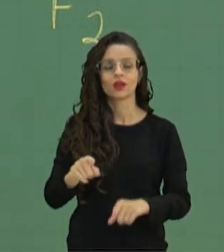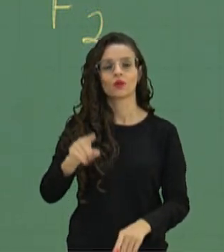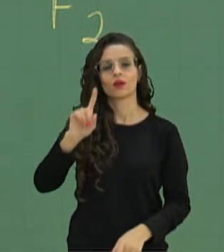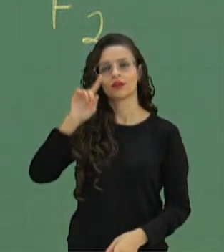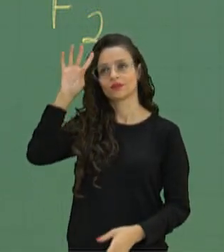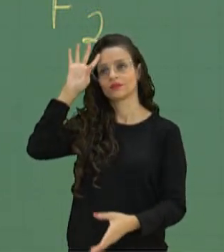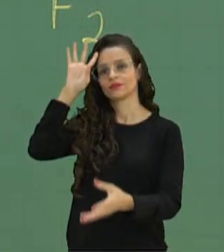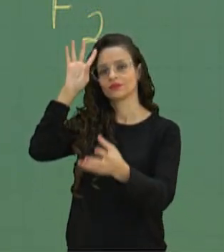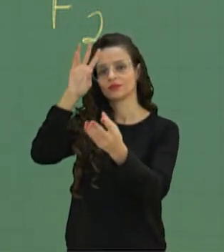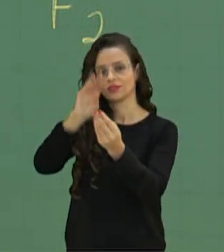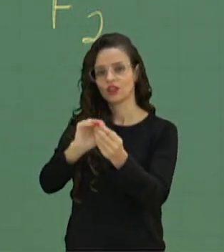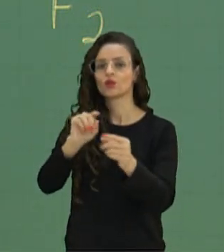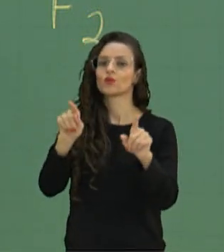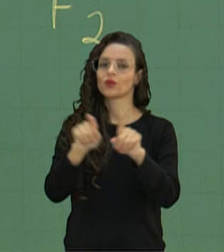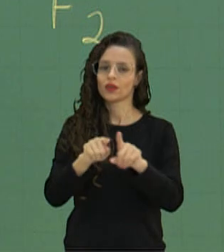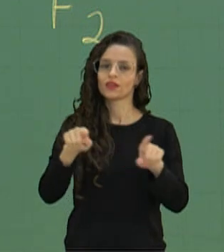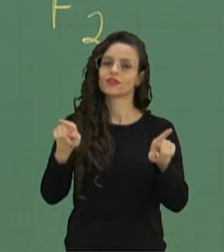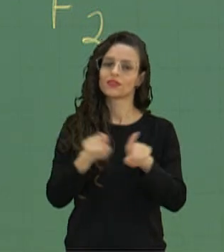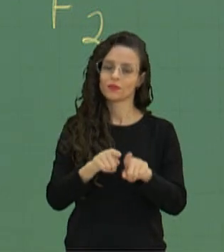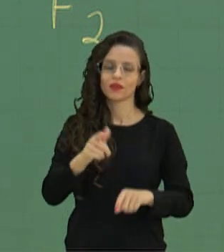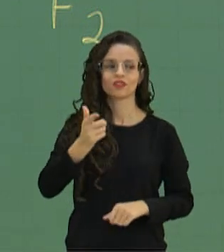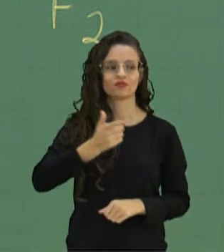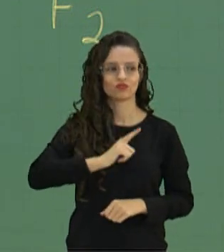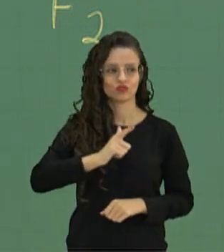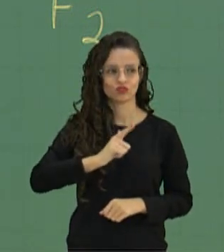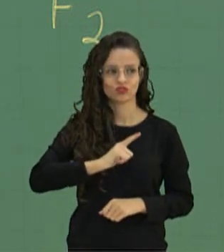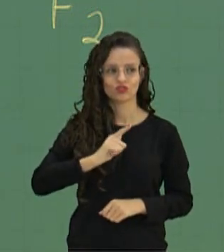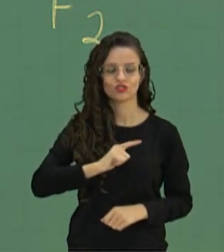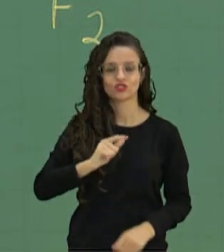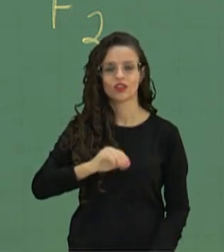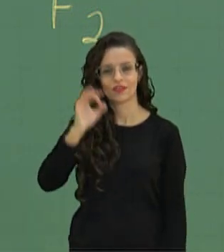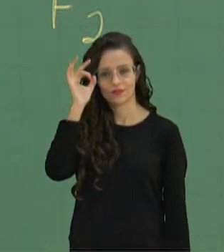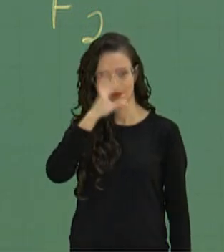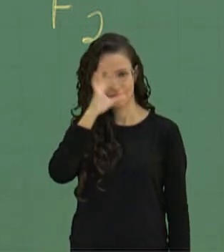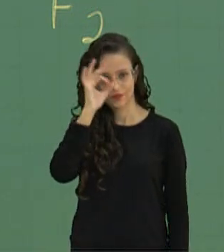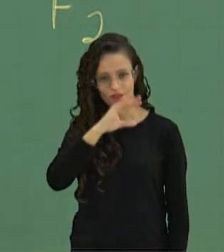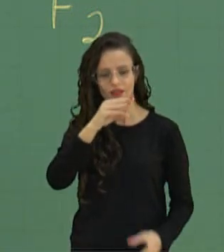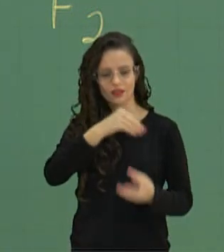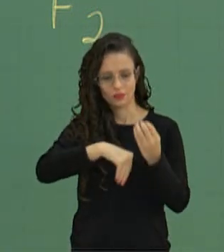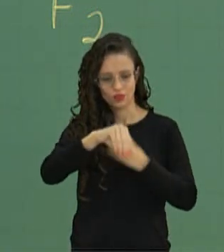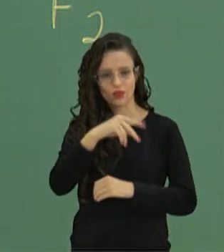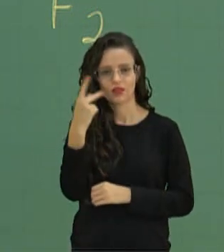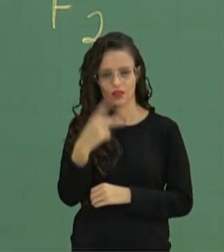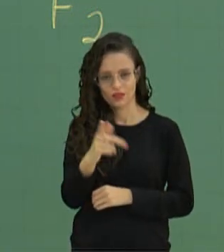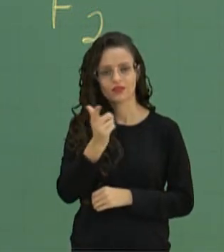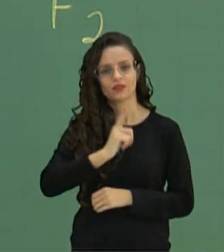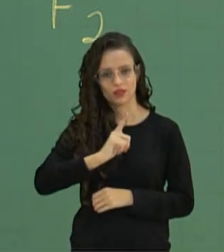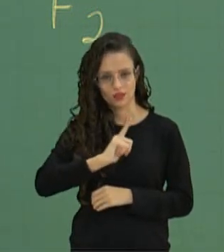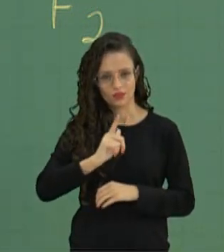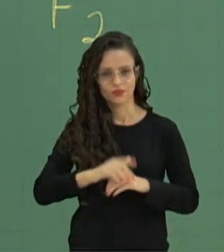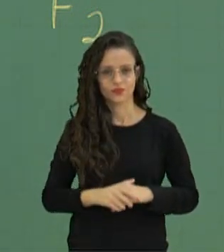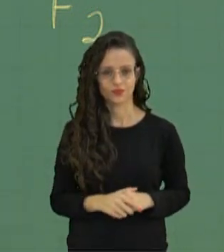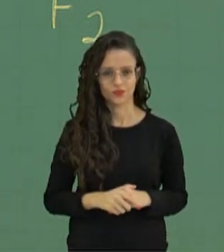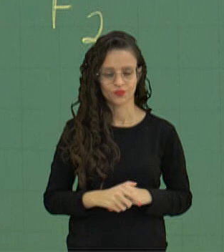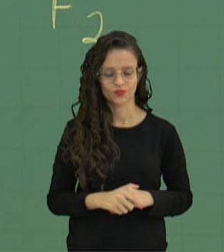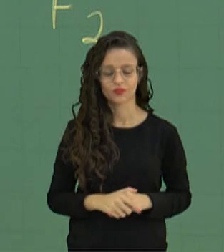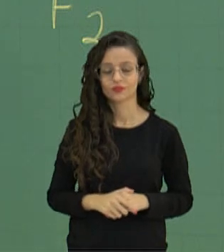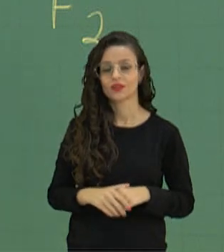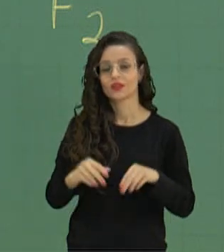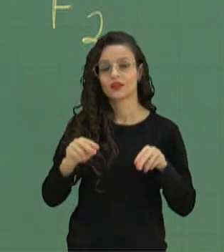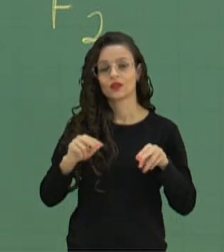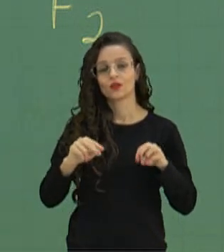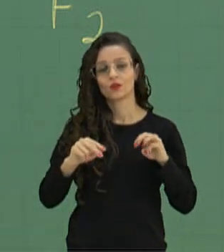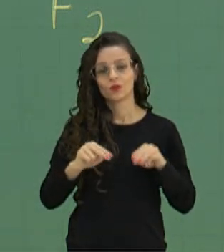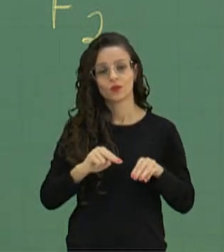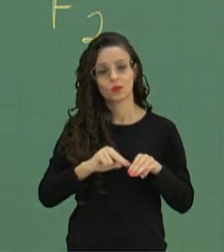a crer que ele também tinha fator verde na sua constituição. O Mendel chamou